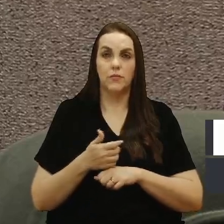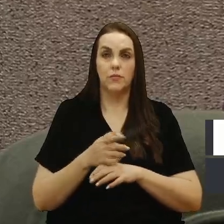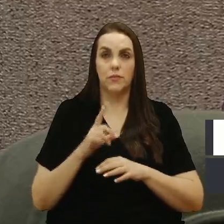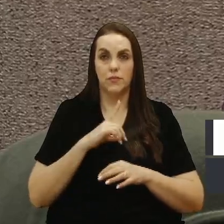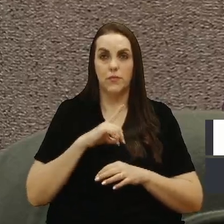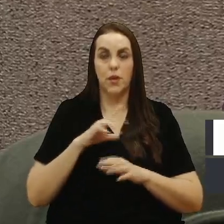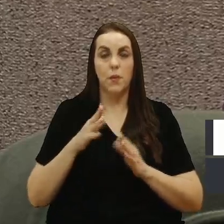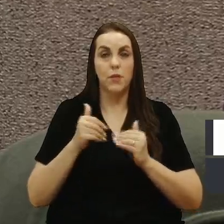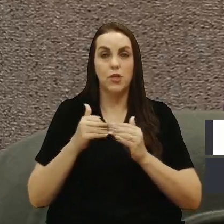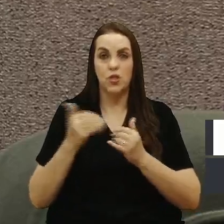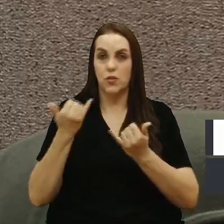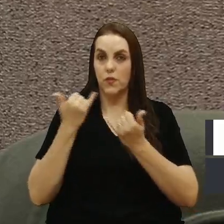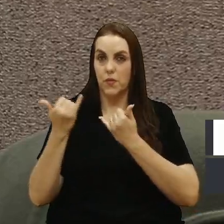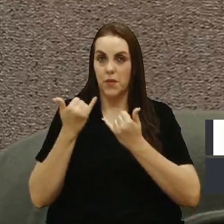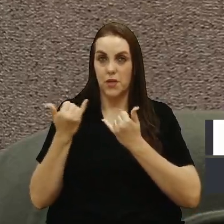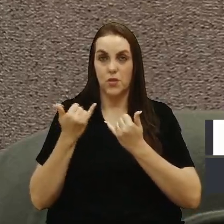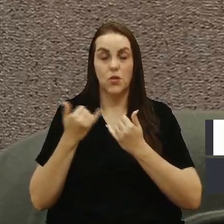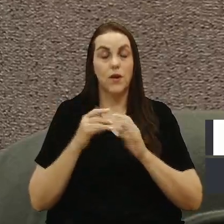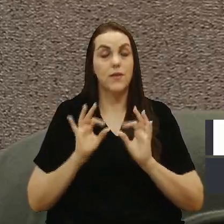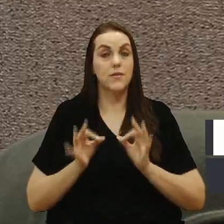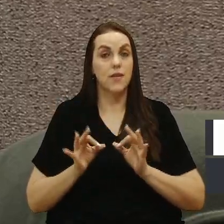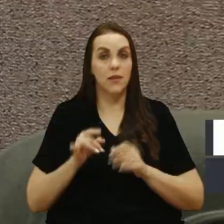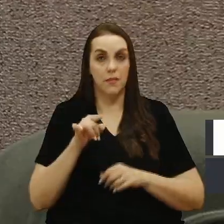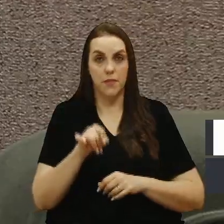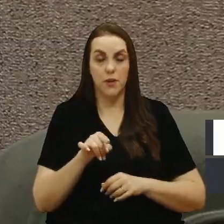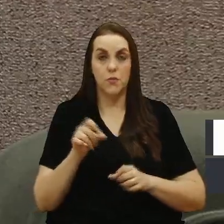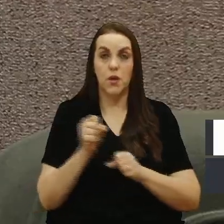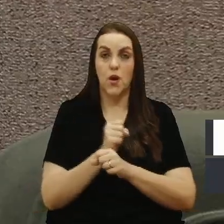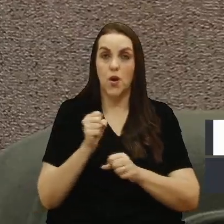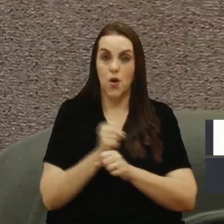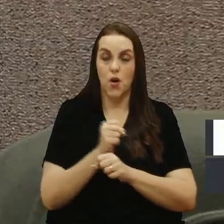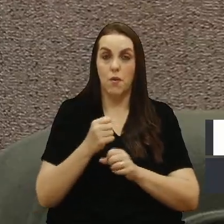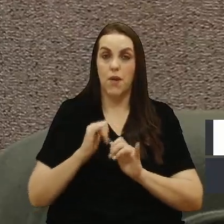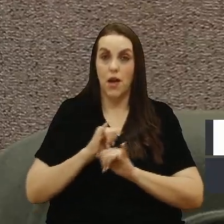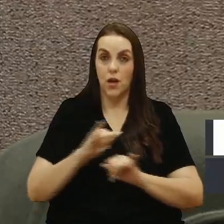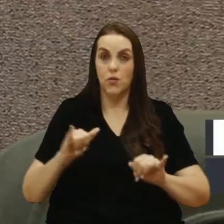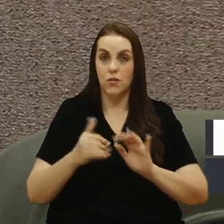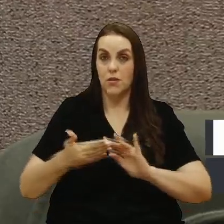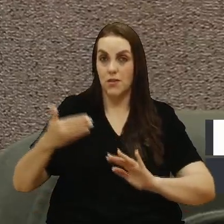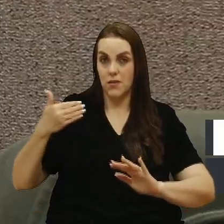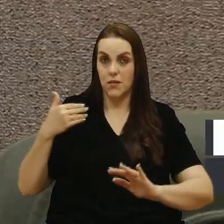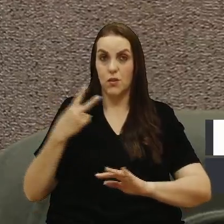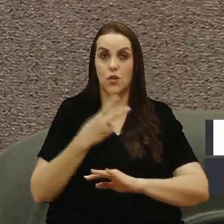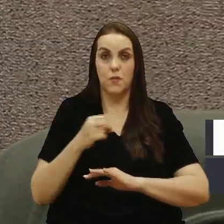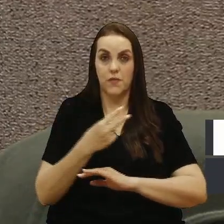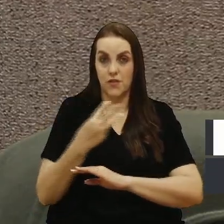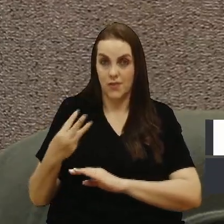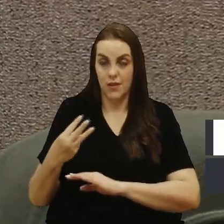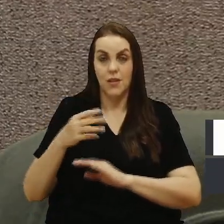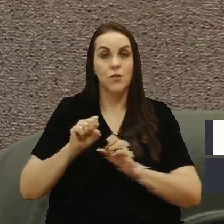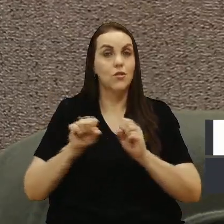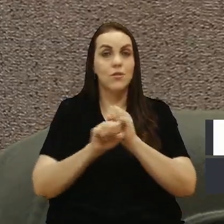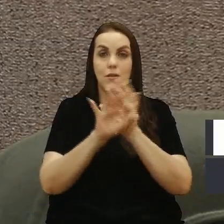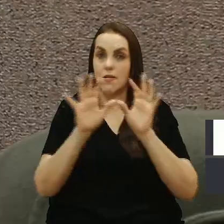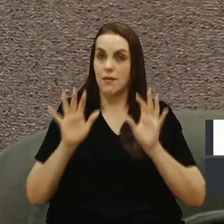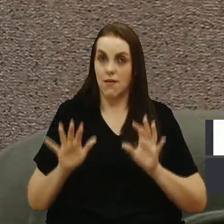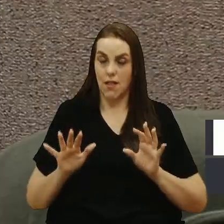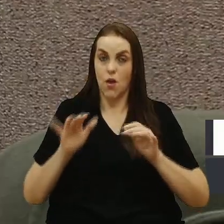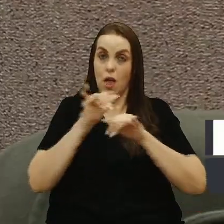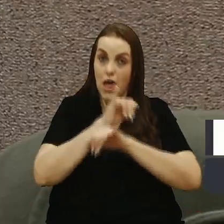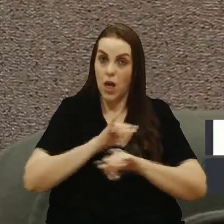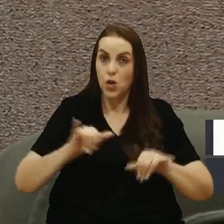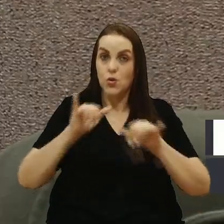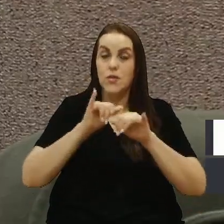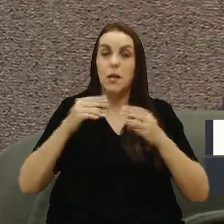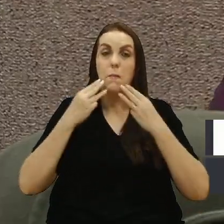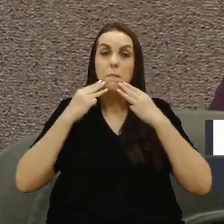informação, né? Foi exatamente porque a obra foi anunciada lá em 2023, eu deixei muito isso claro, né? Foi anunciado e o marketing da prefeitura é